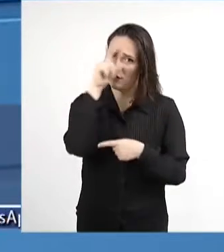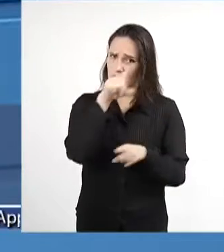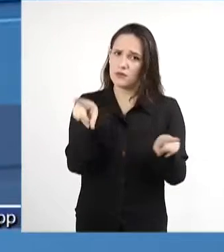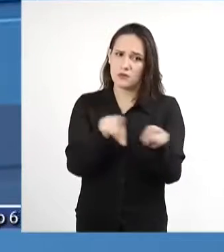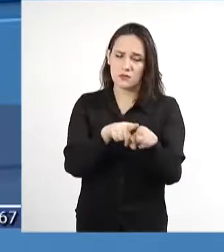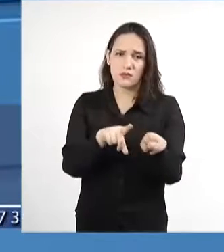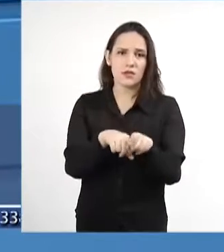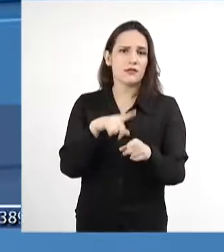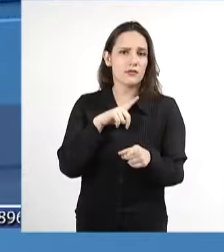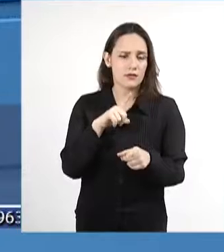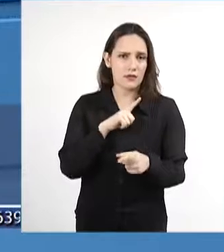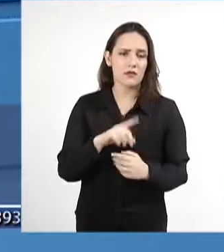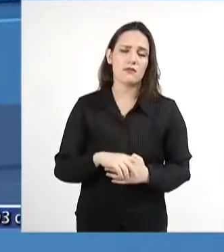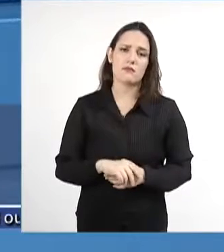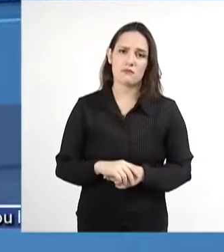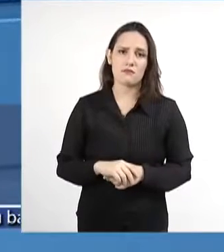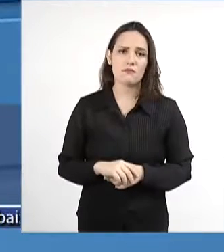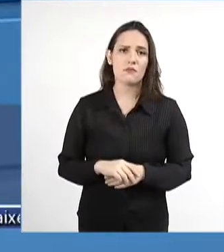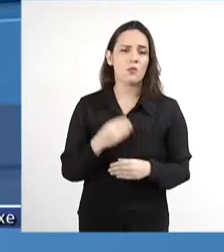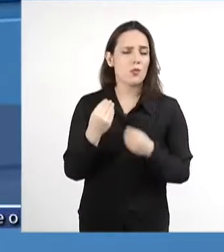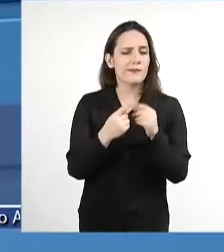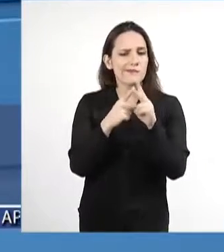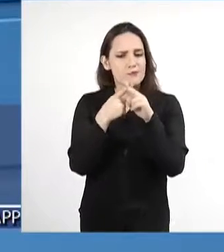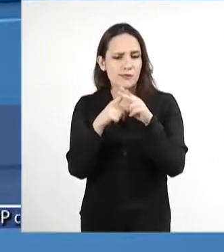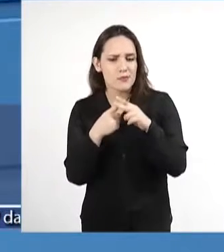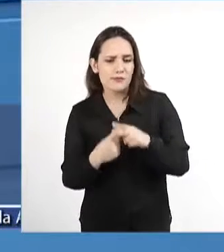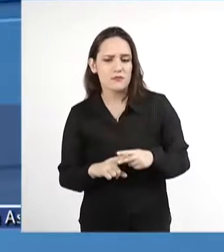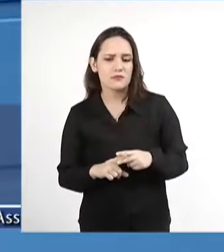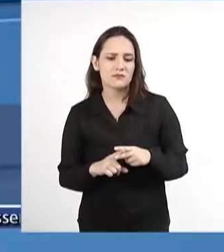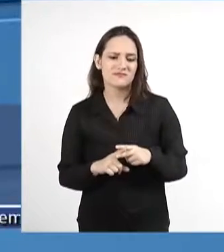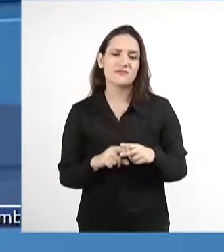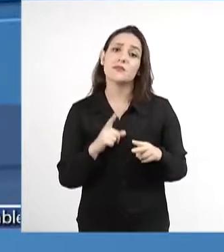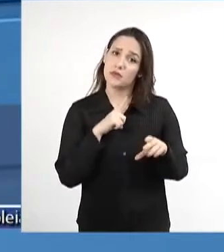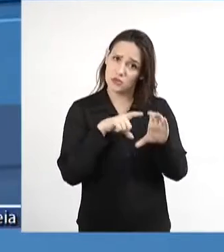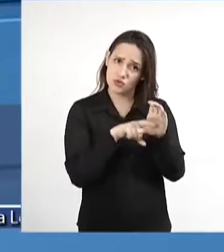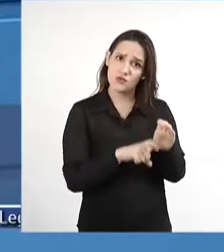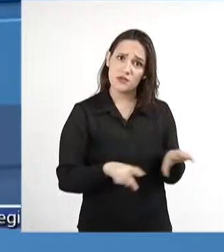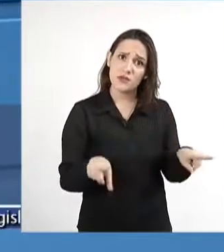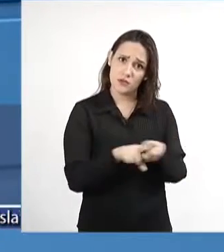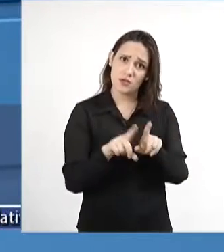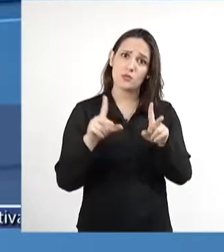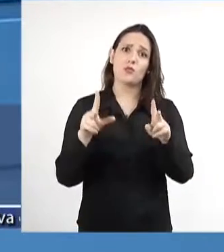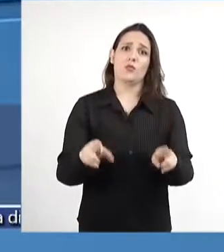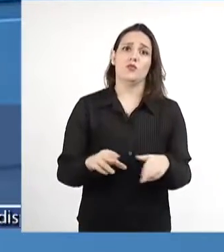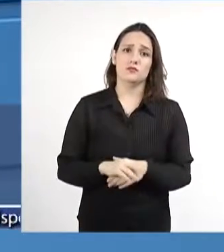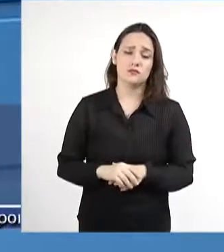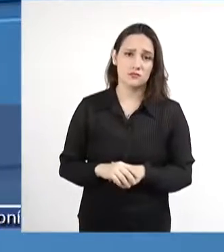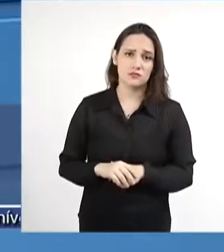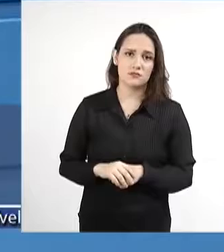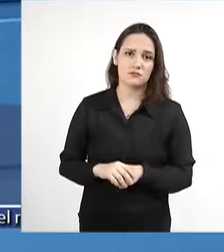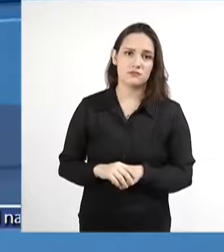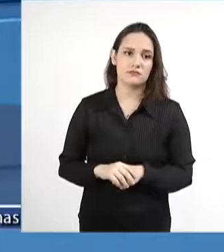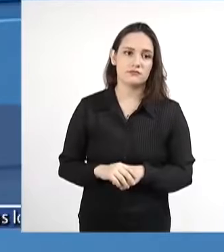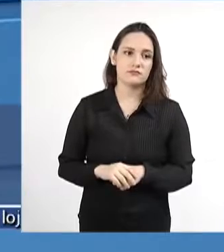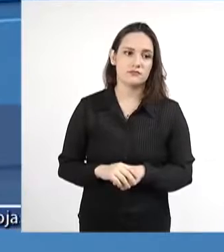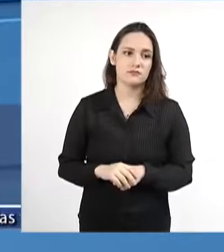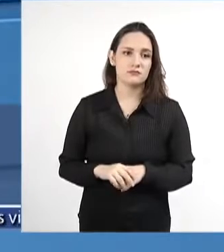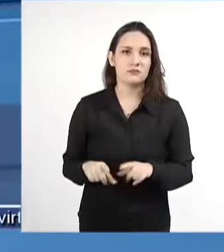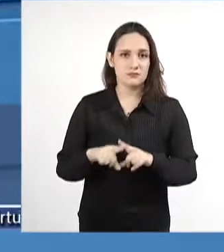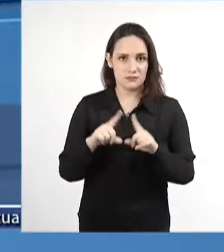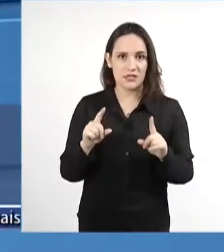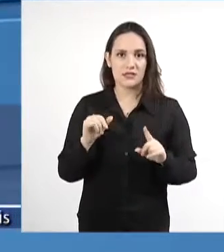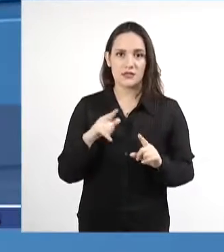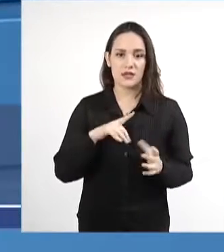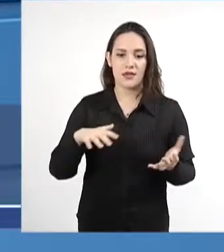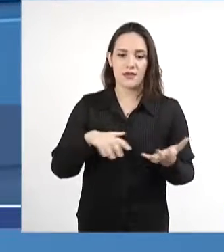dificuldade imperiosa de ajustar as contas públicas, e a gente sabe que isso vai começar através da reforma